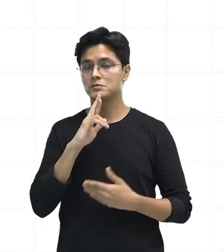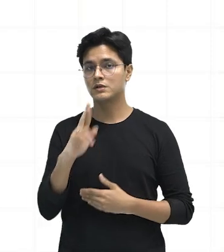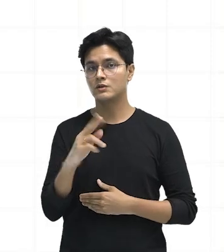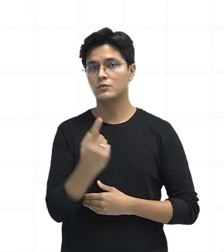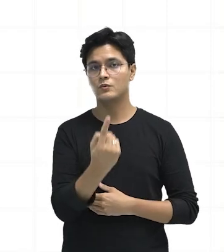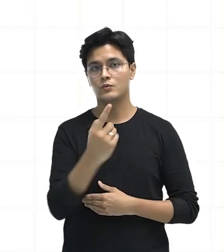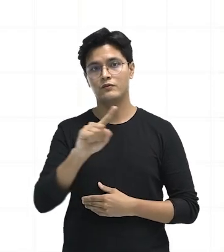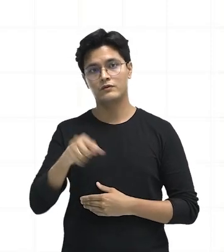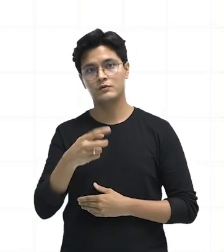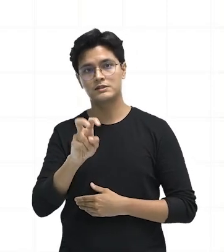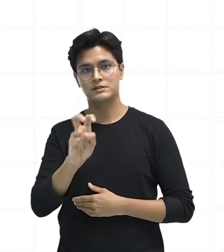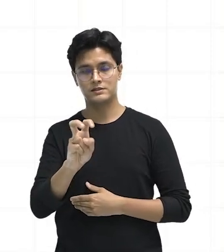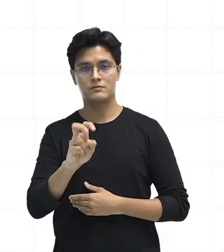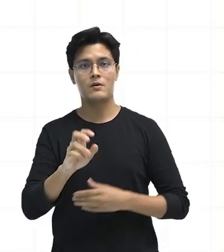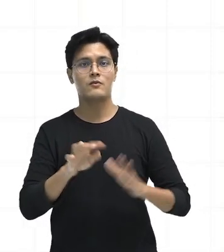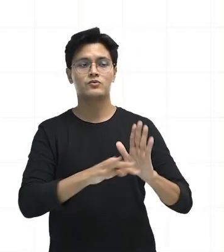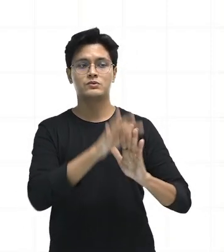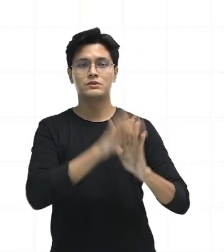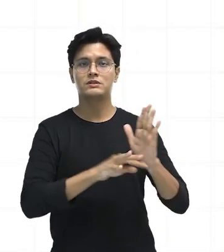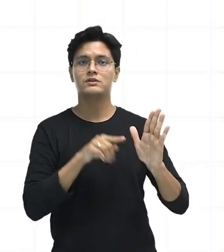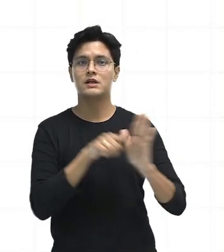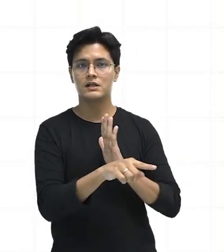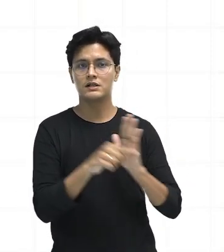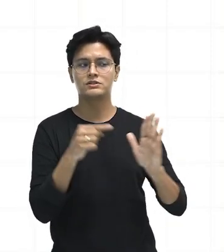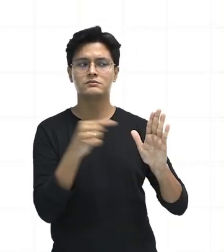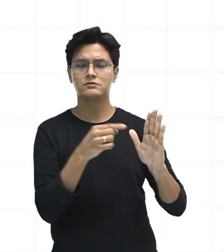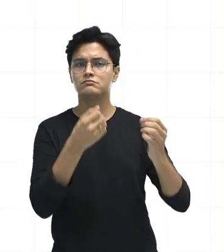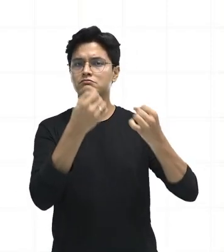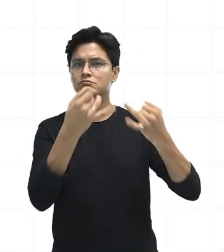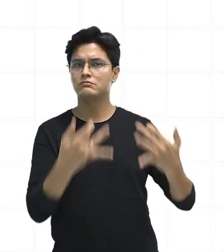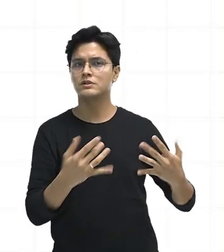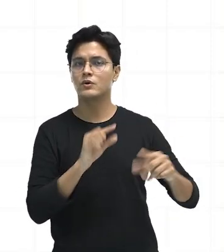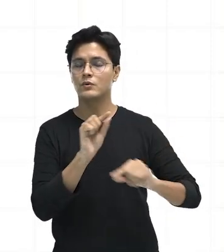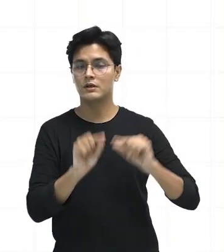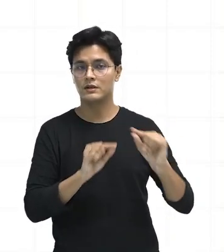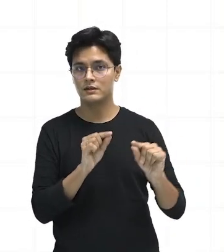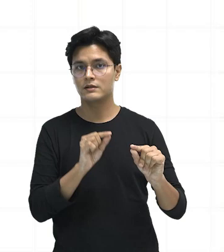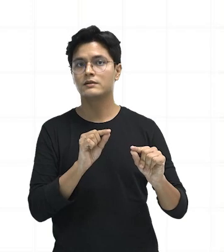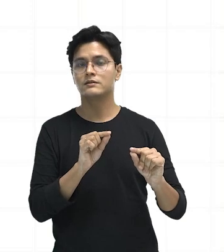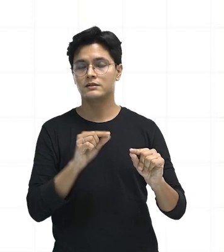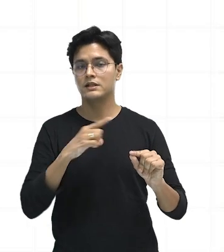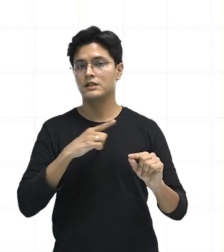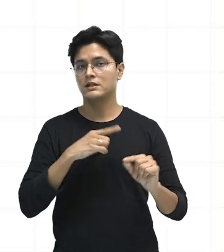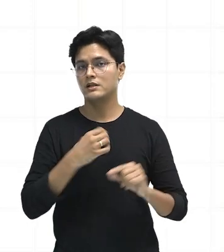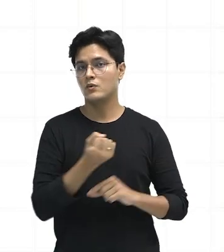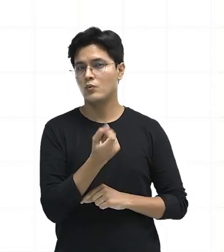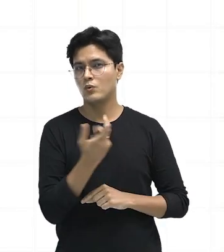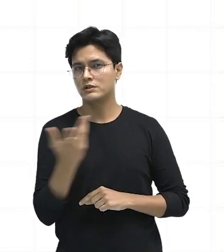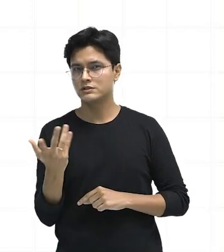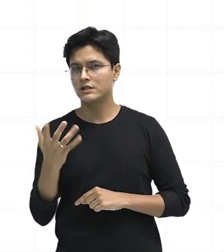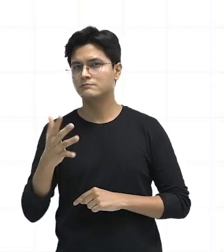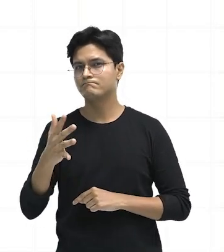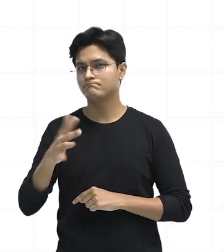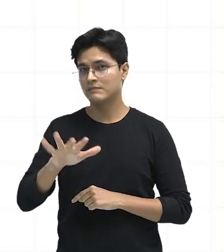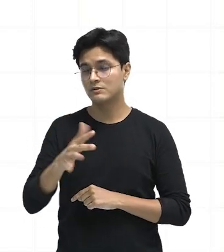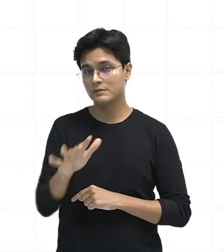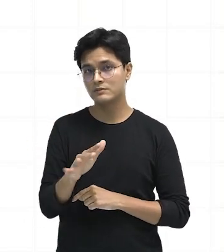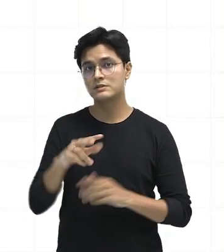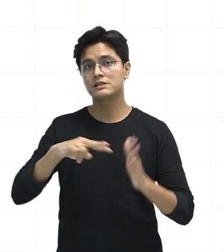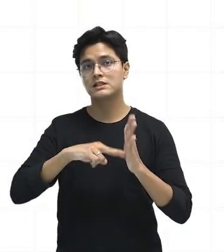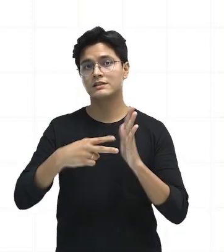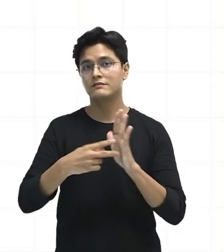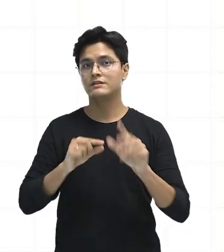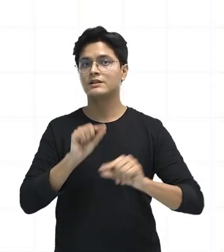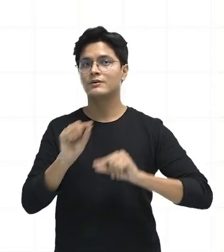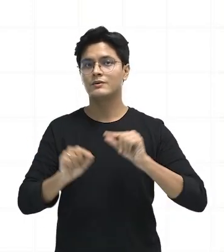1,5. Como a questão está dizendo que nós temos uma quantidade aproximadamente, então quer